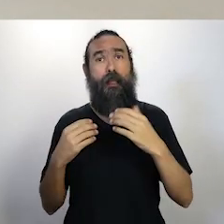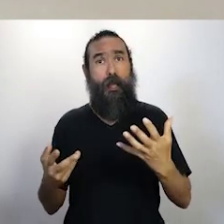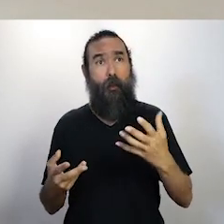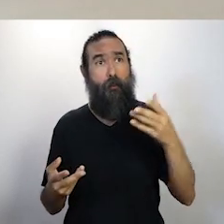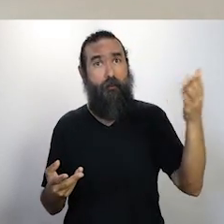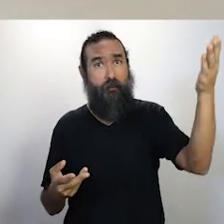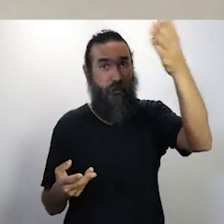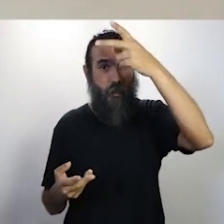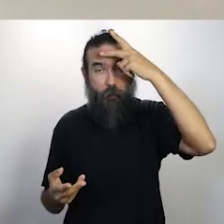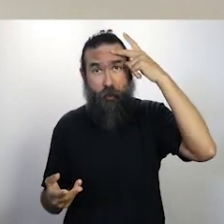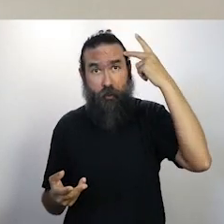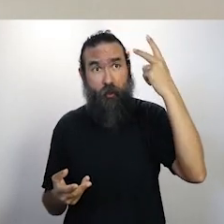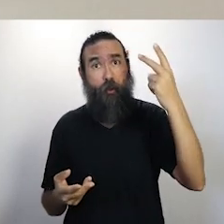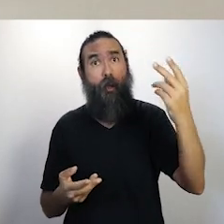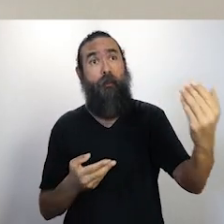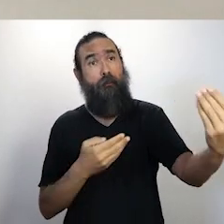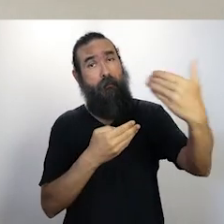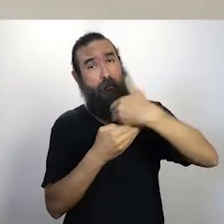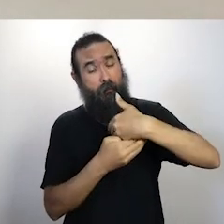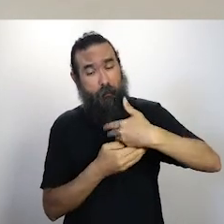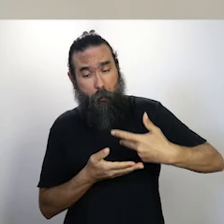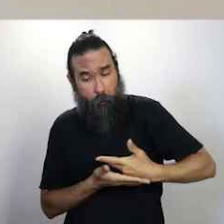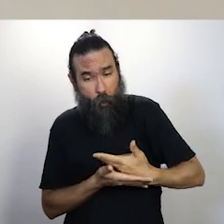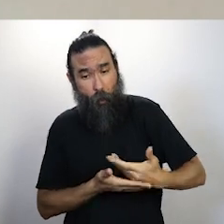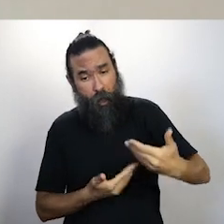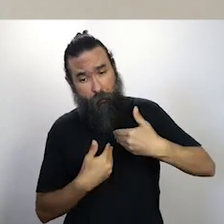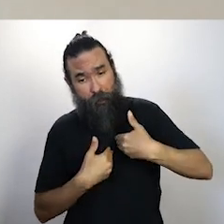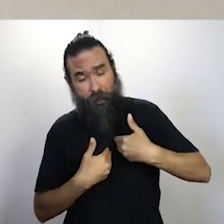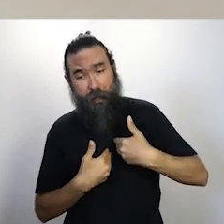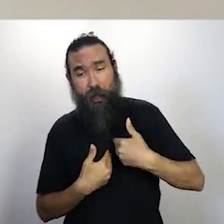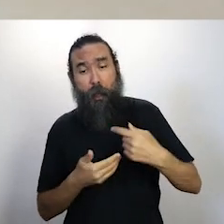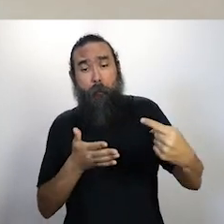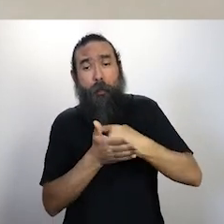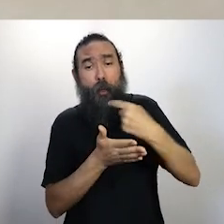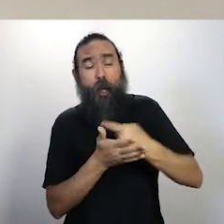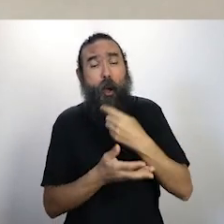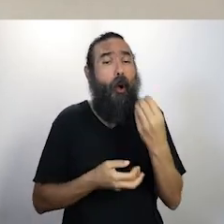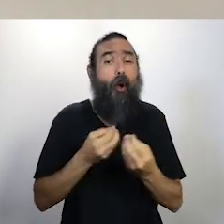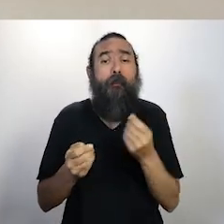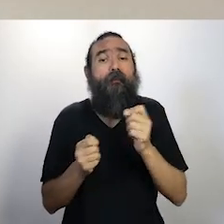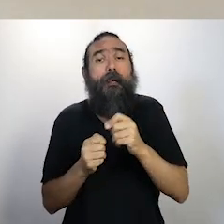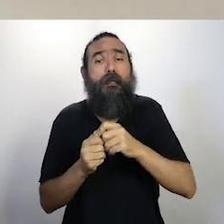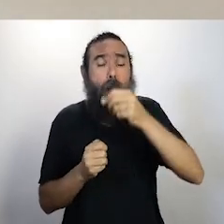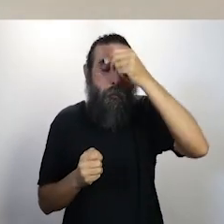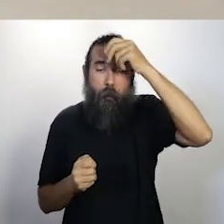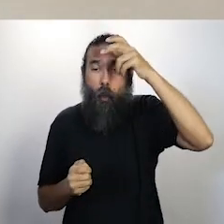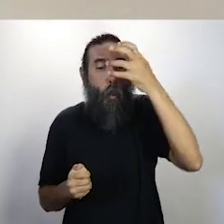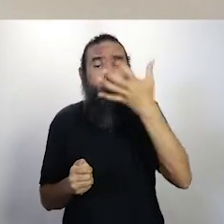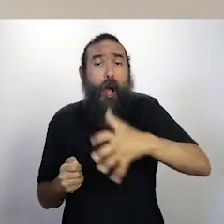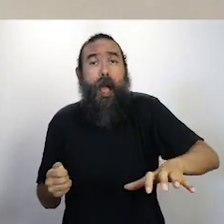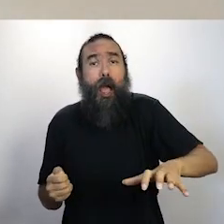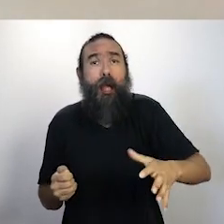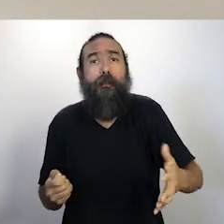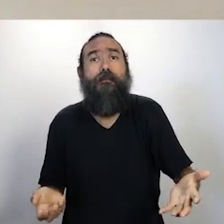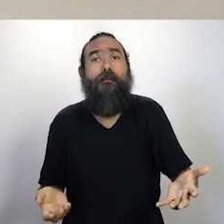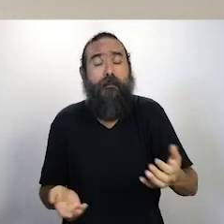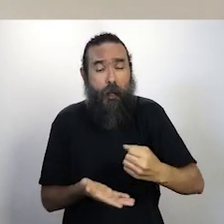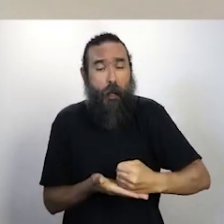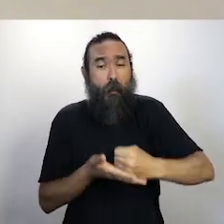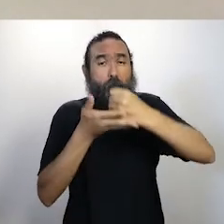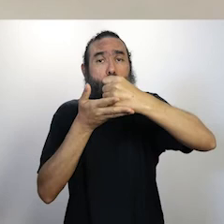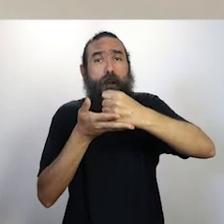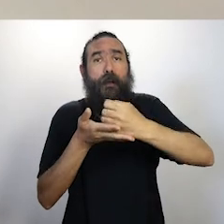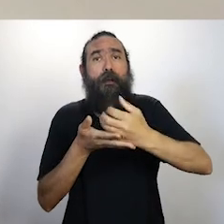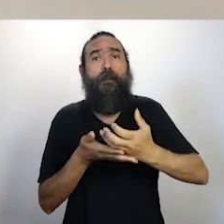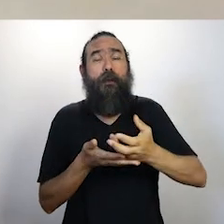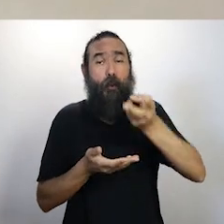para isso né se ele se ele pode ser penalizado se ele simplesmente devolve o recurso e como é que isso funciona então estou bastante